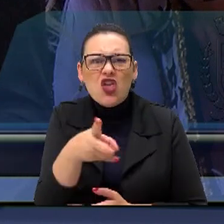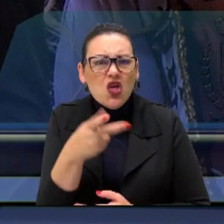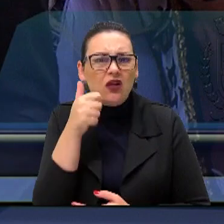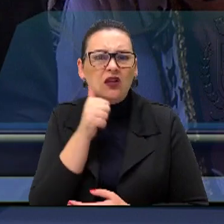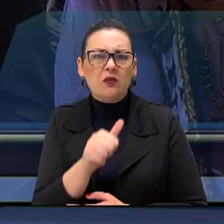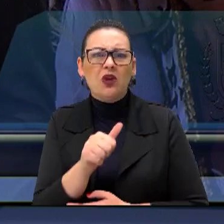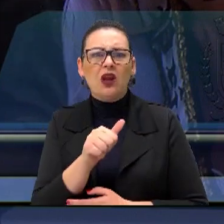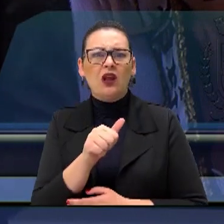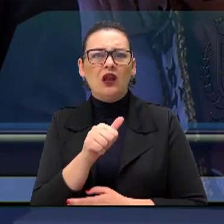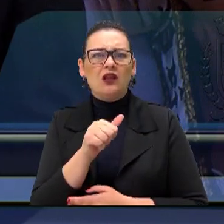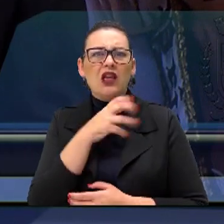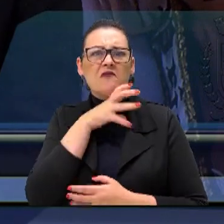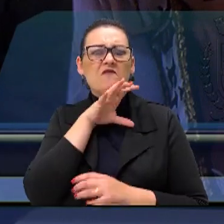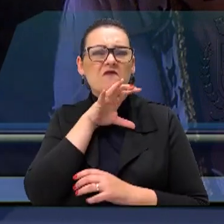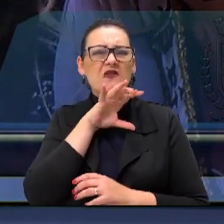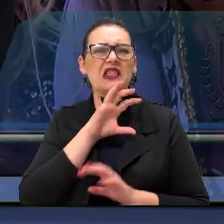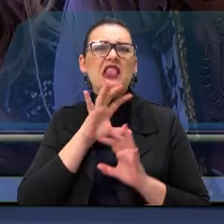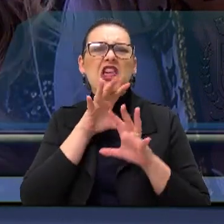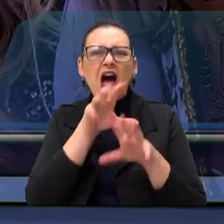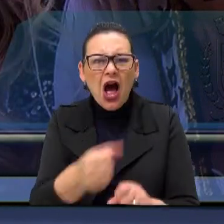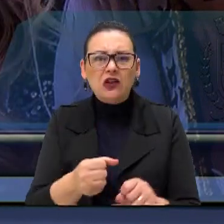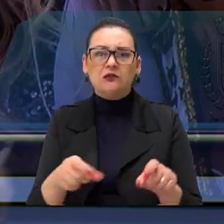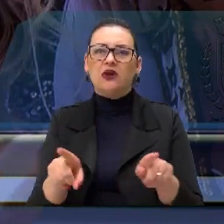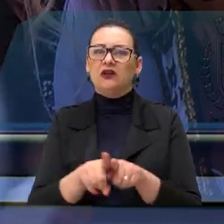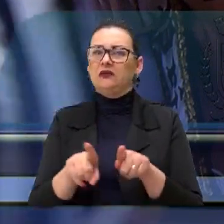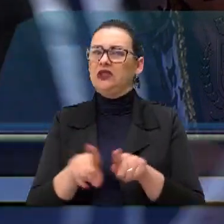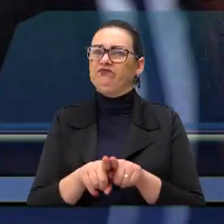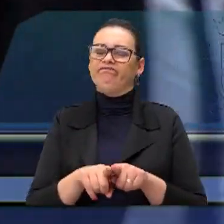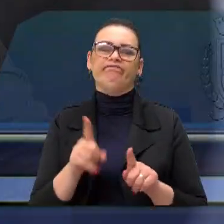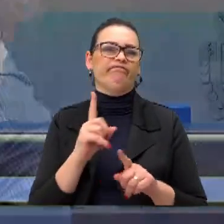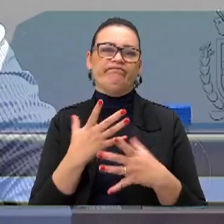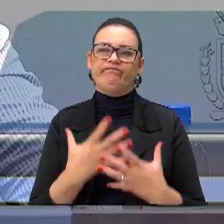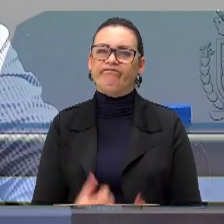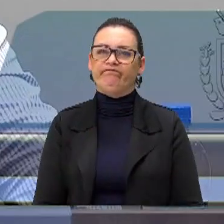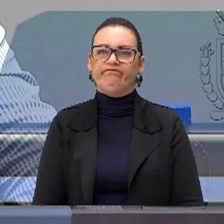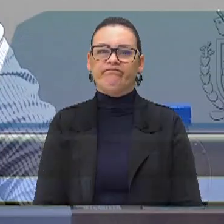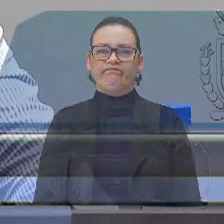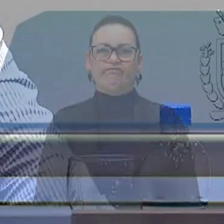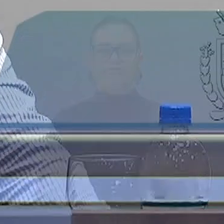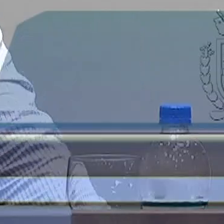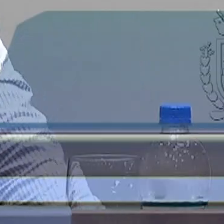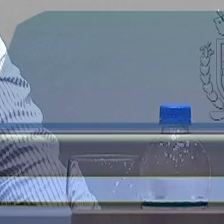tratos aos animais. É muita barbeiragem.